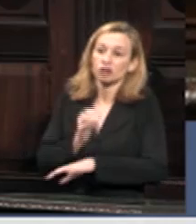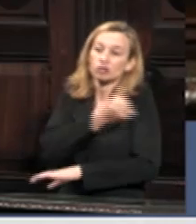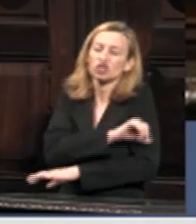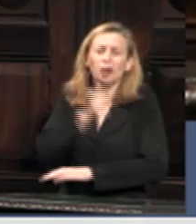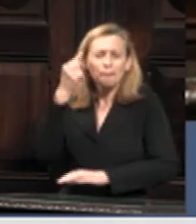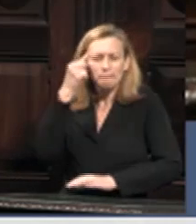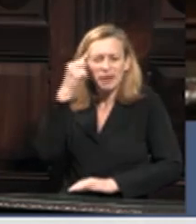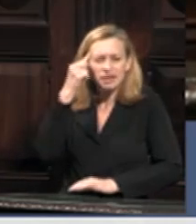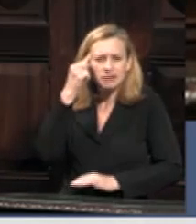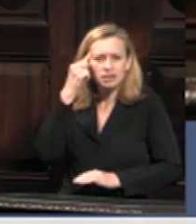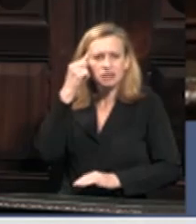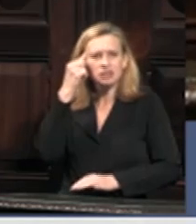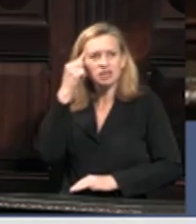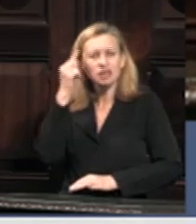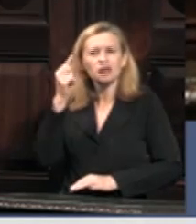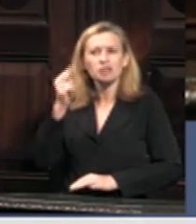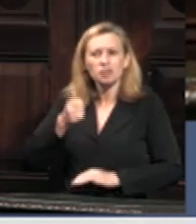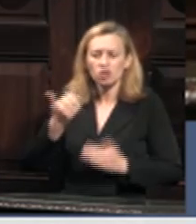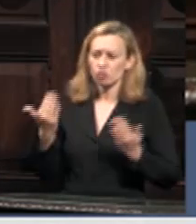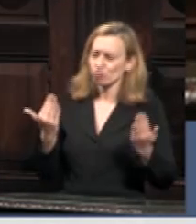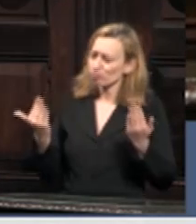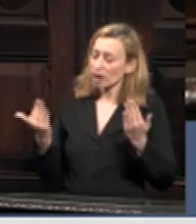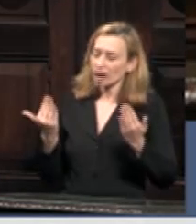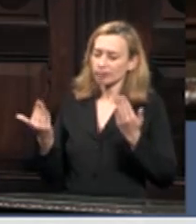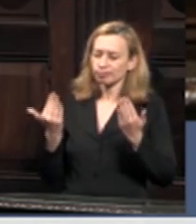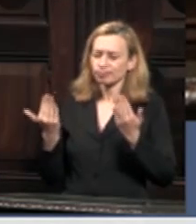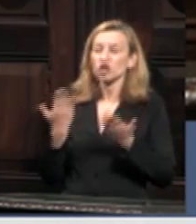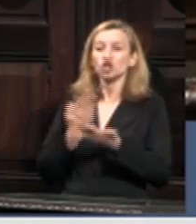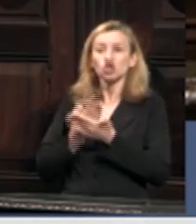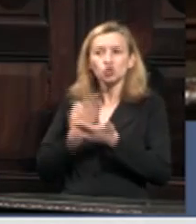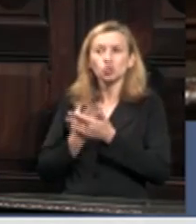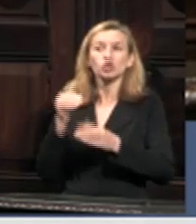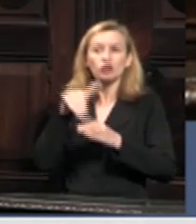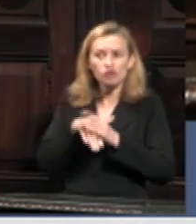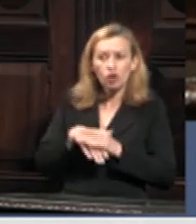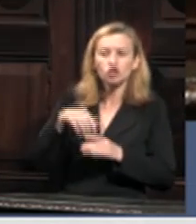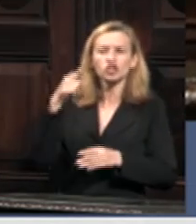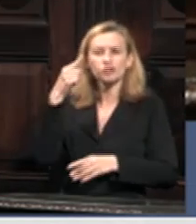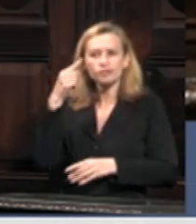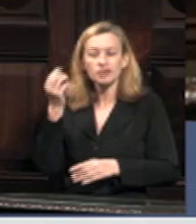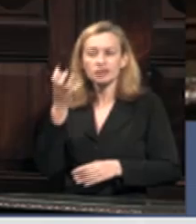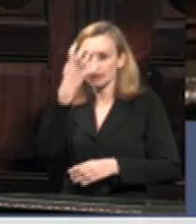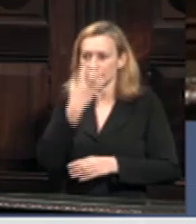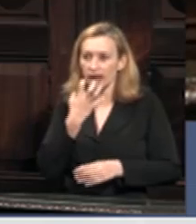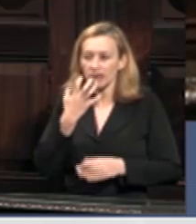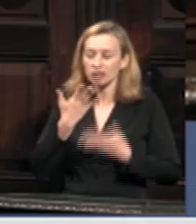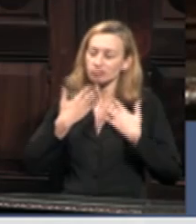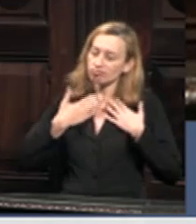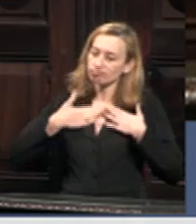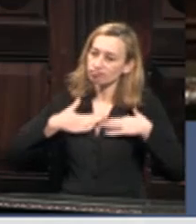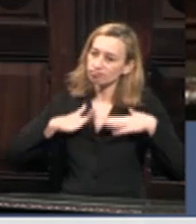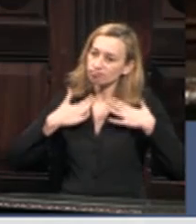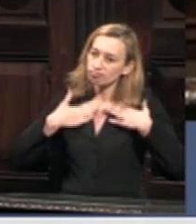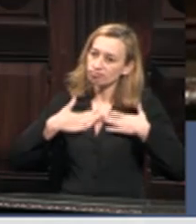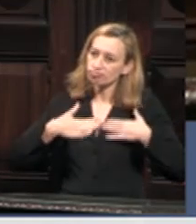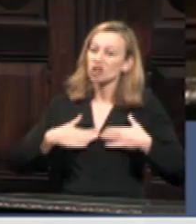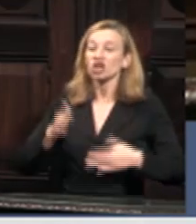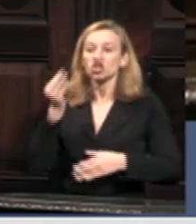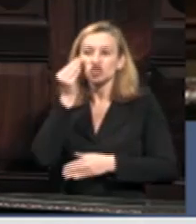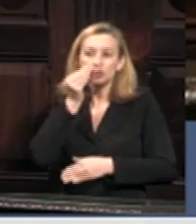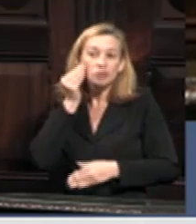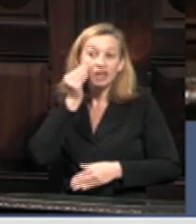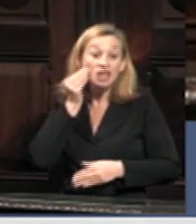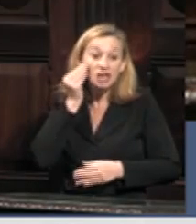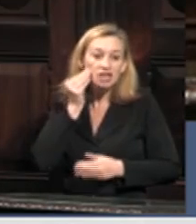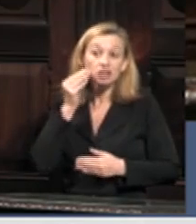Reflitam, analisem, comparem, estudem e votem com serenidade e com tranquilidade. A experiência